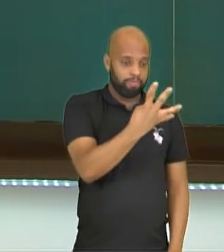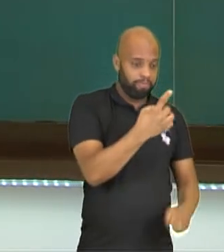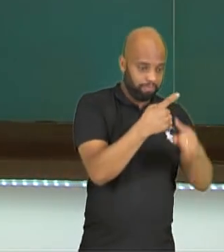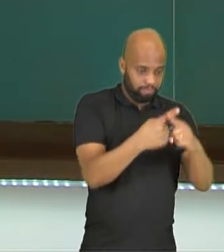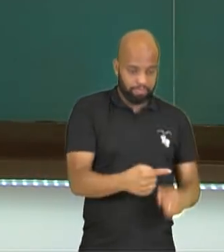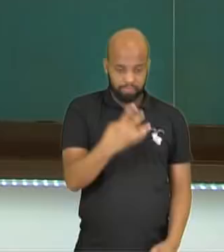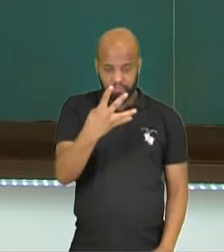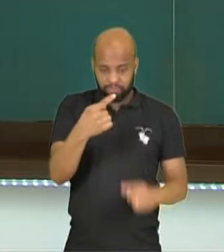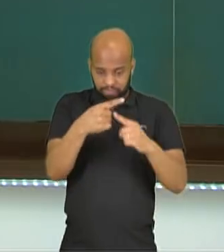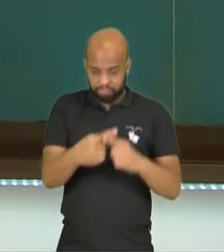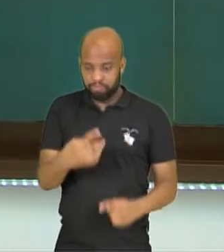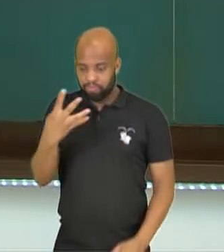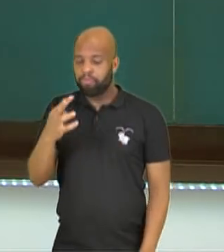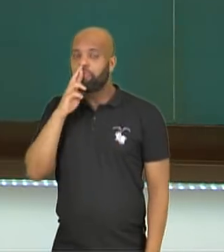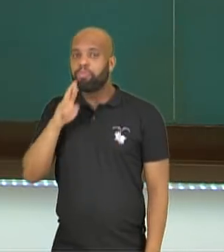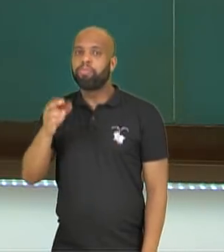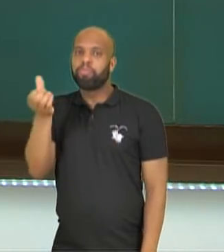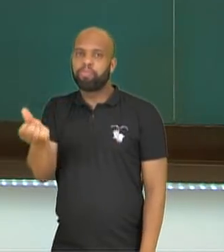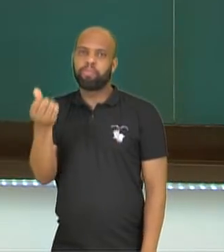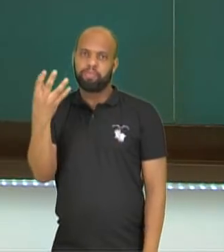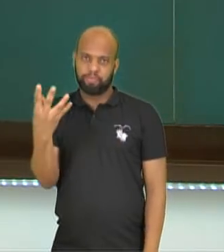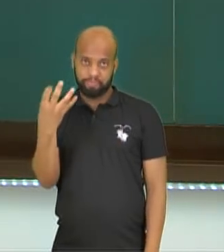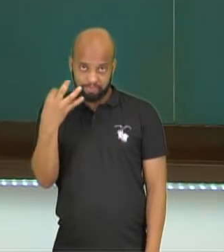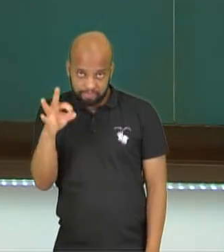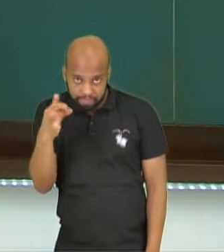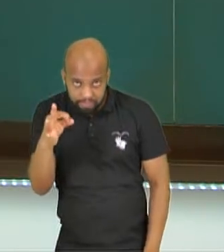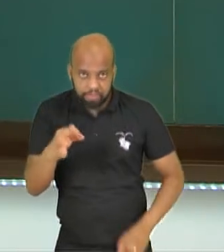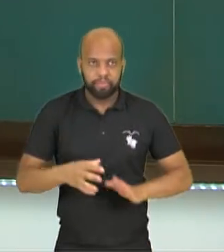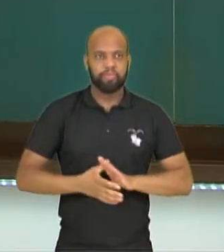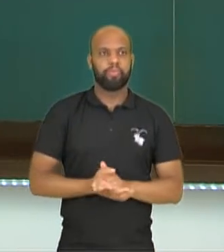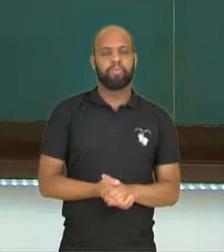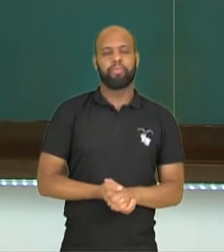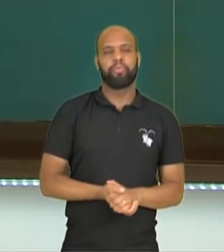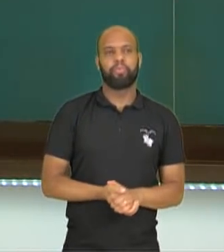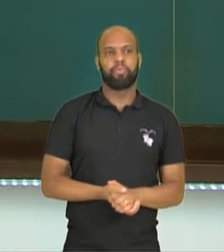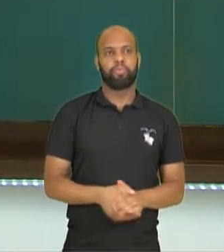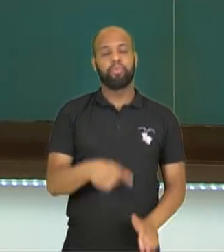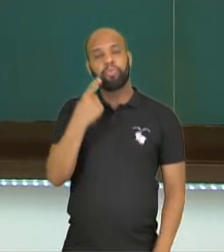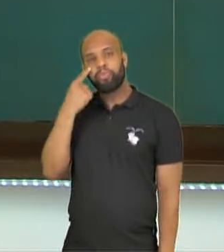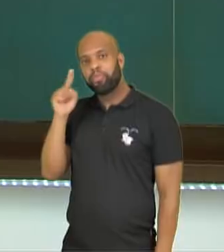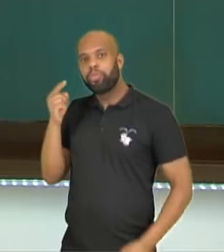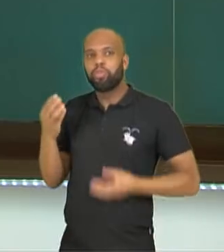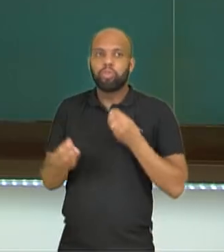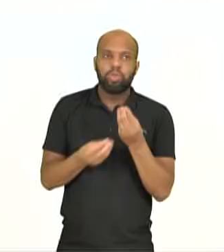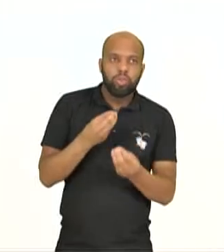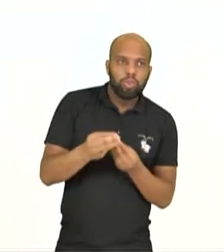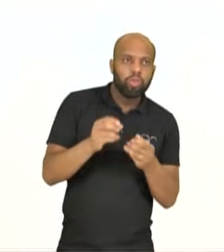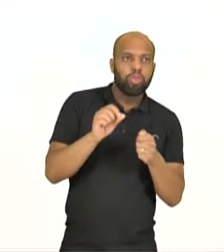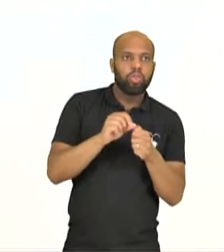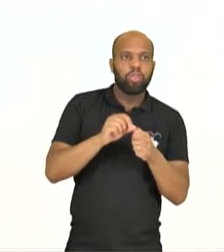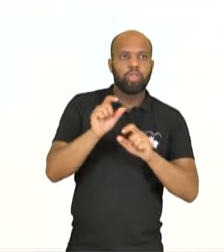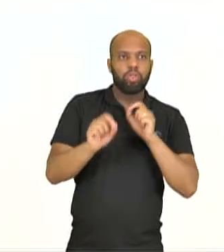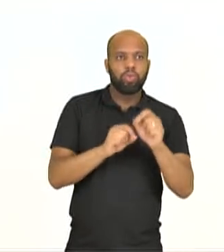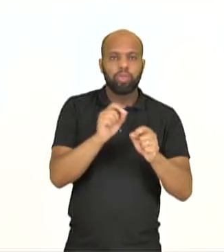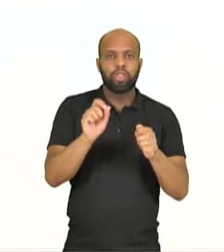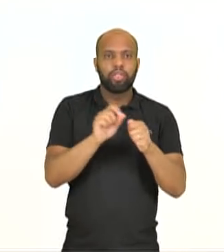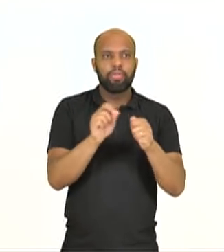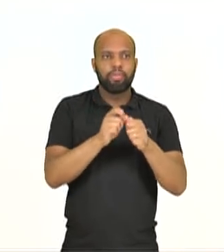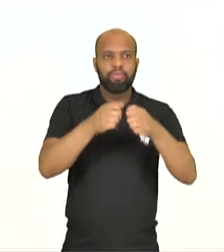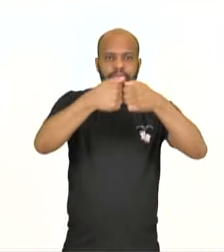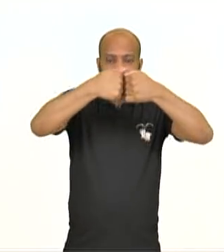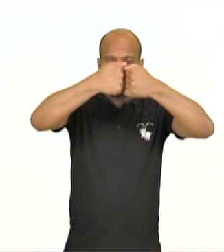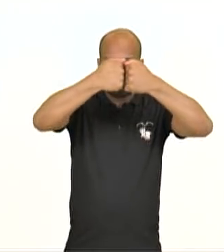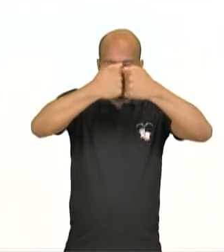4 vezes 4 dá o 64, tá bom? Olha aqui, como é que eu faço? Eu faço a distribuição em fatores primos,